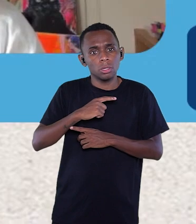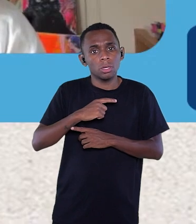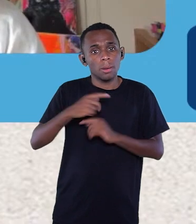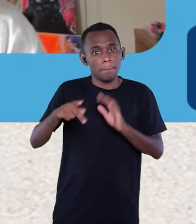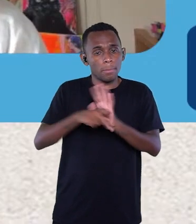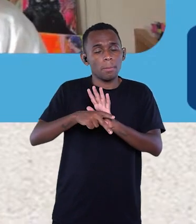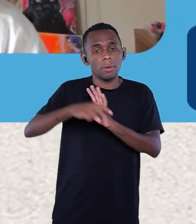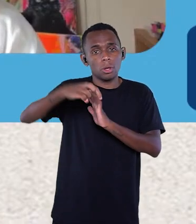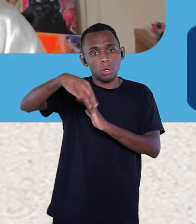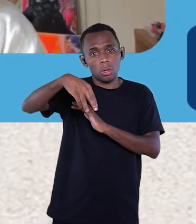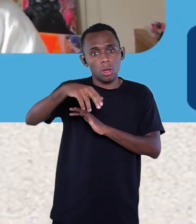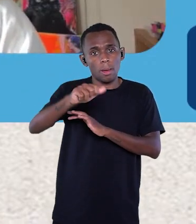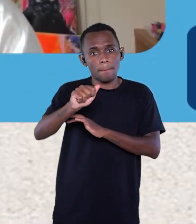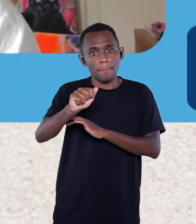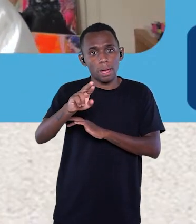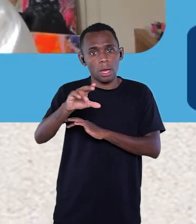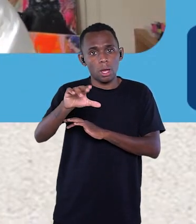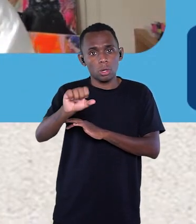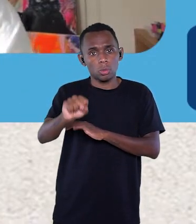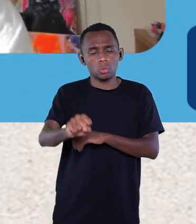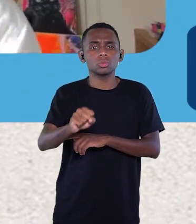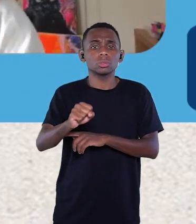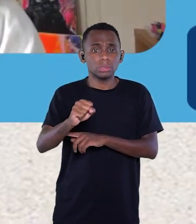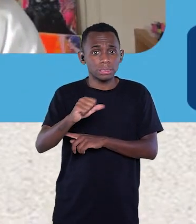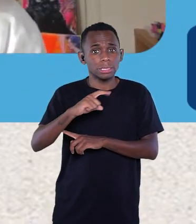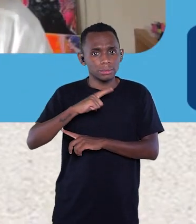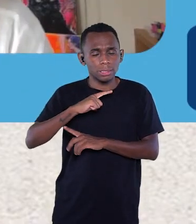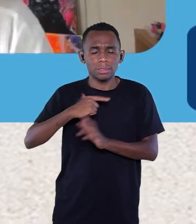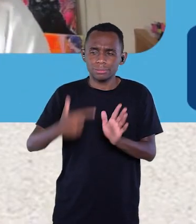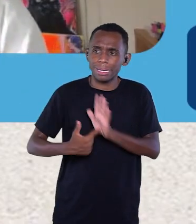o livro dele, o Manifesto, né?